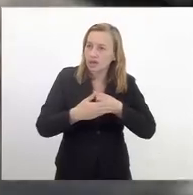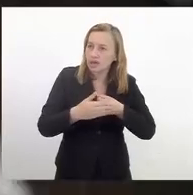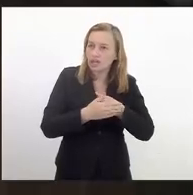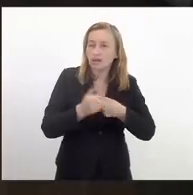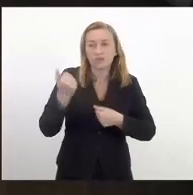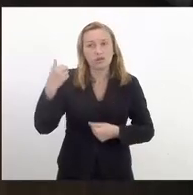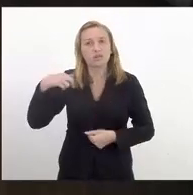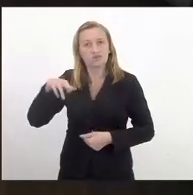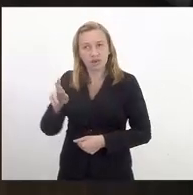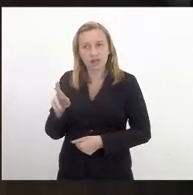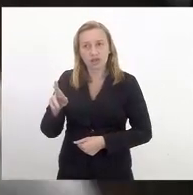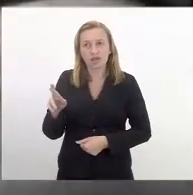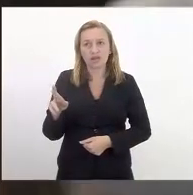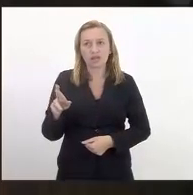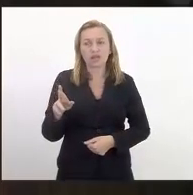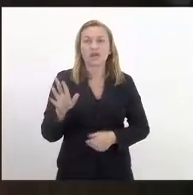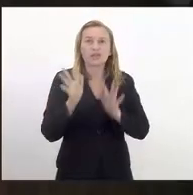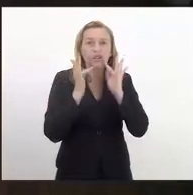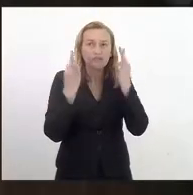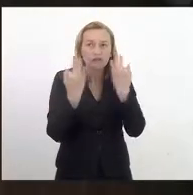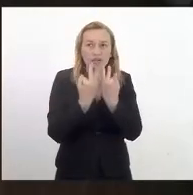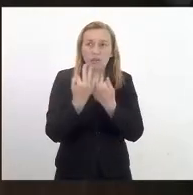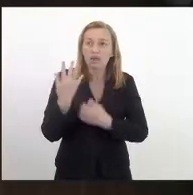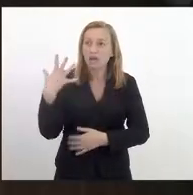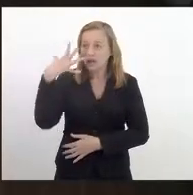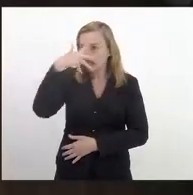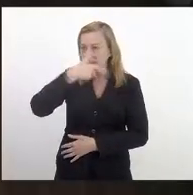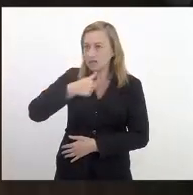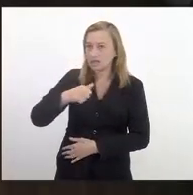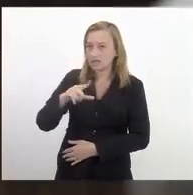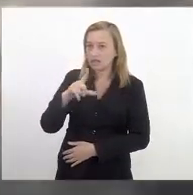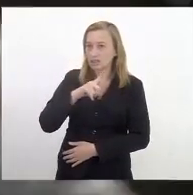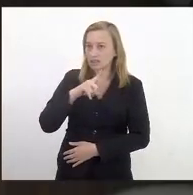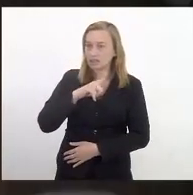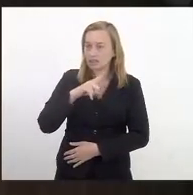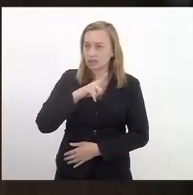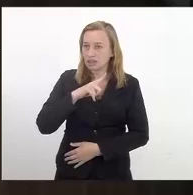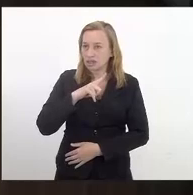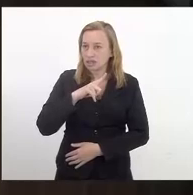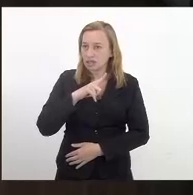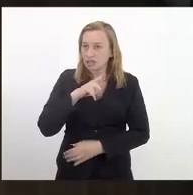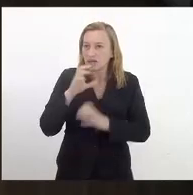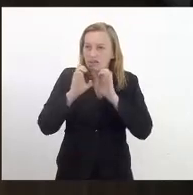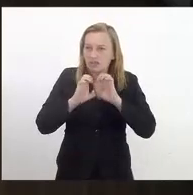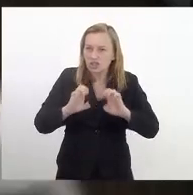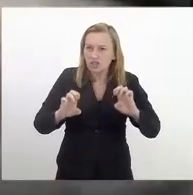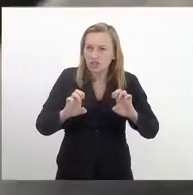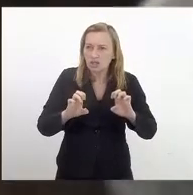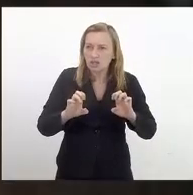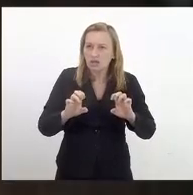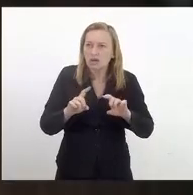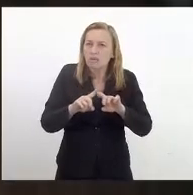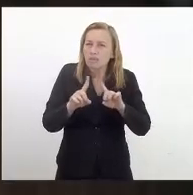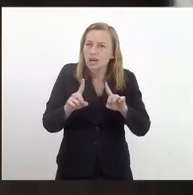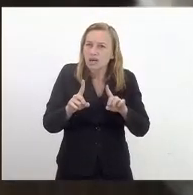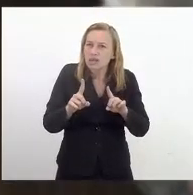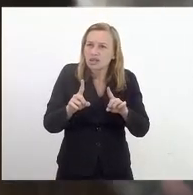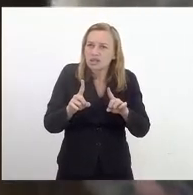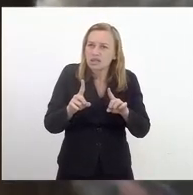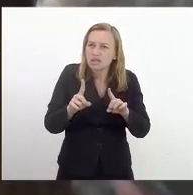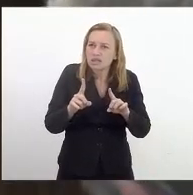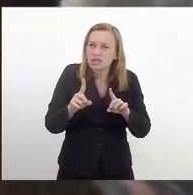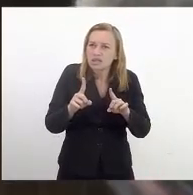você pegue Reis da família belíssima linda que tem evangélica um homem mas talvez tipo descuido